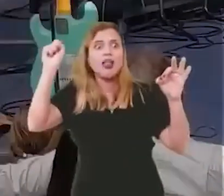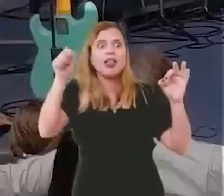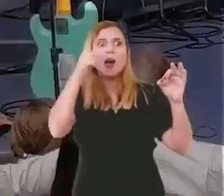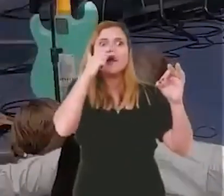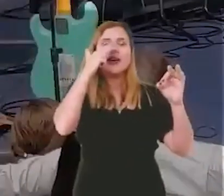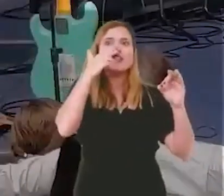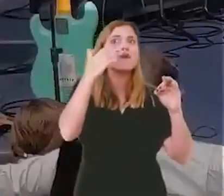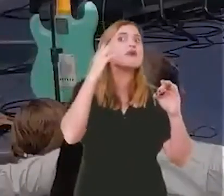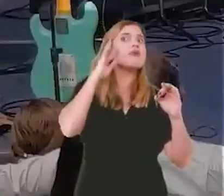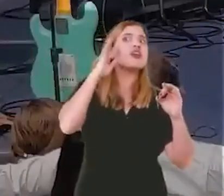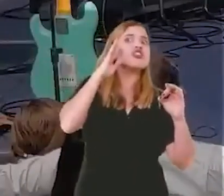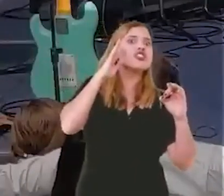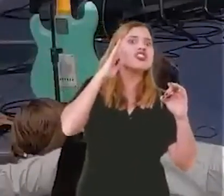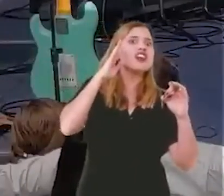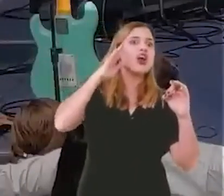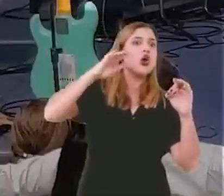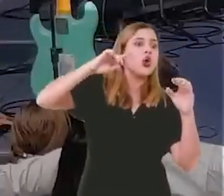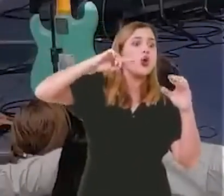no sistema planetário.